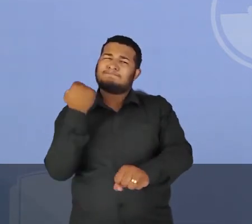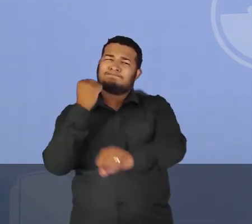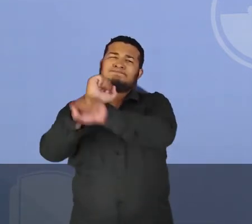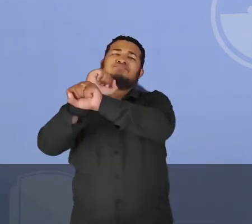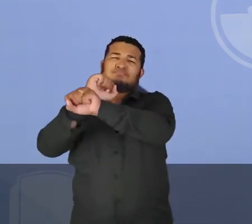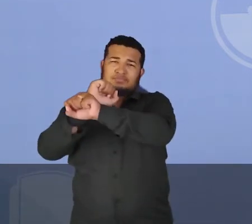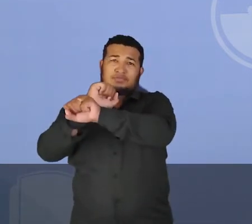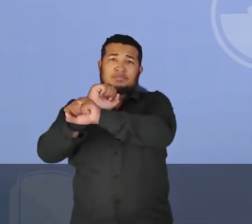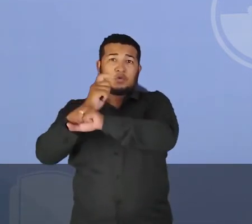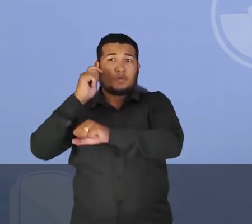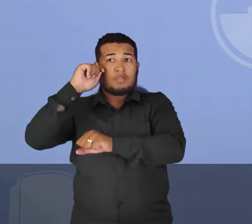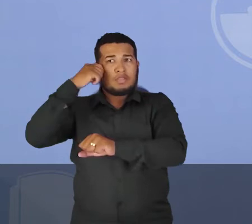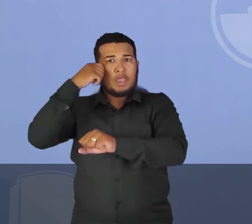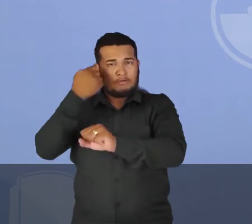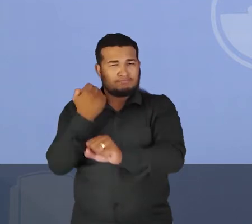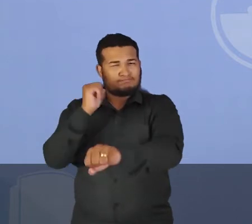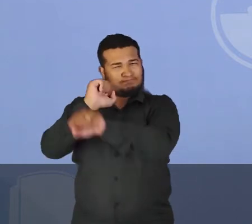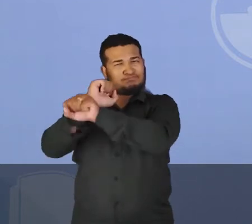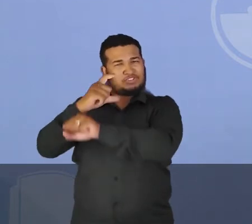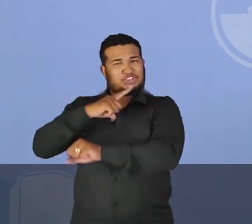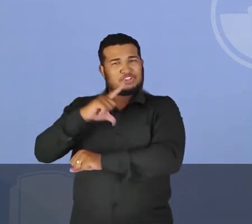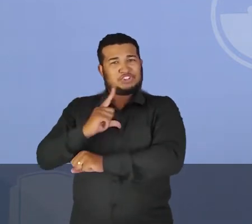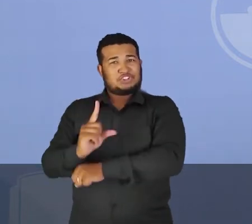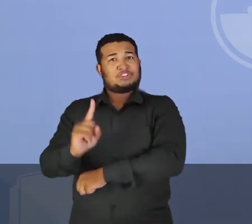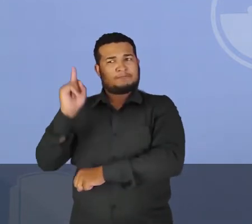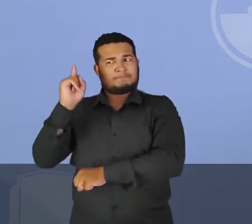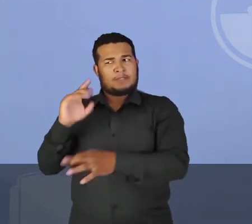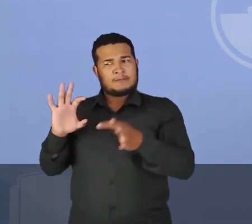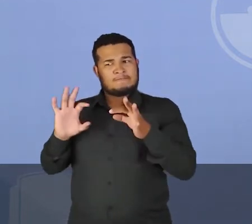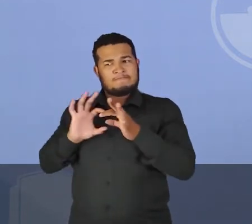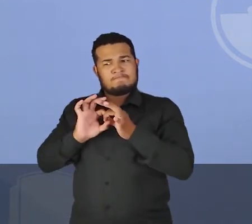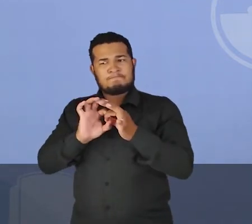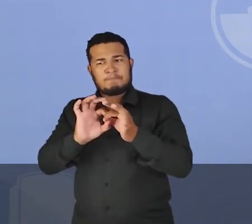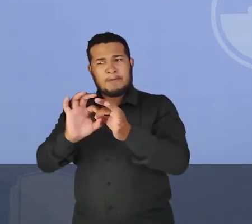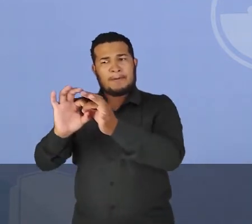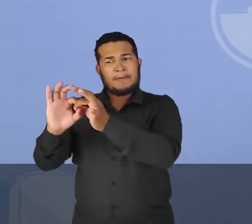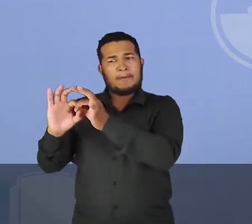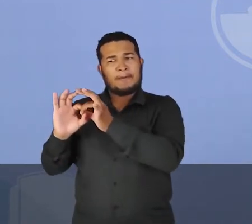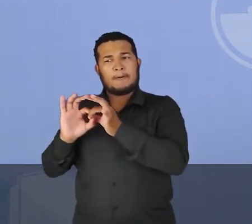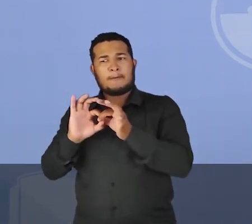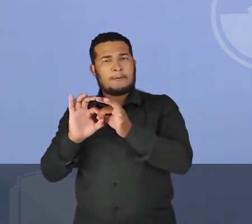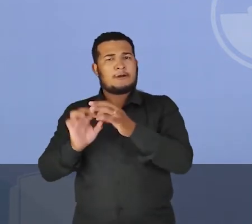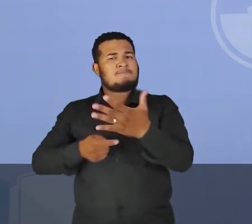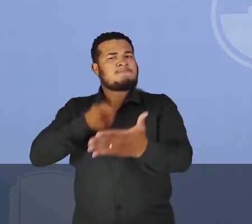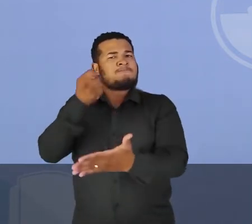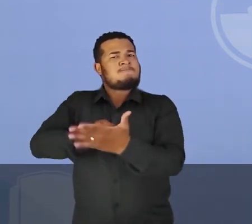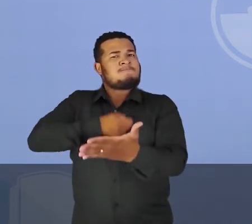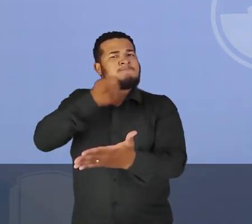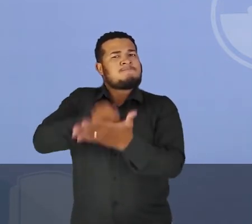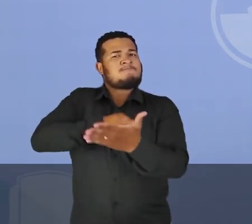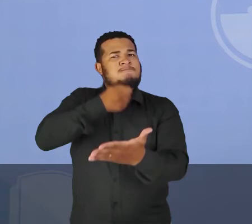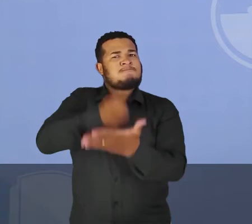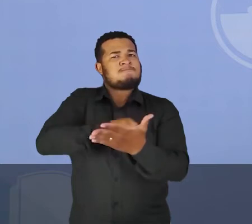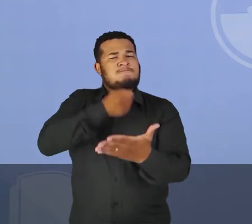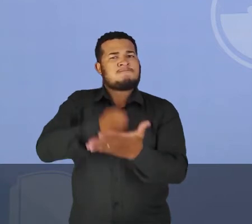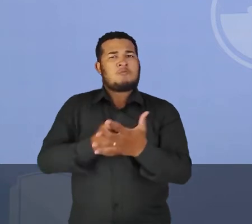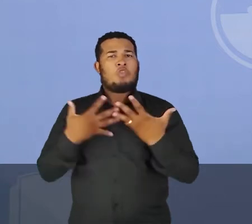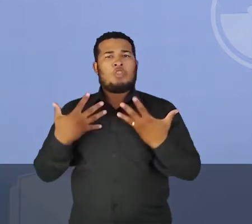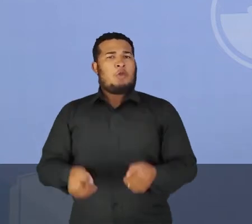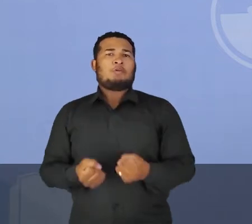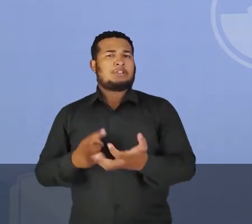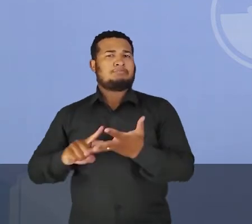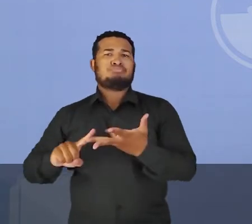negros escravizados, eles se uniam para resistir, né? Como formas de